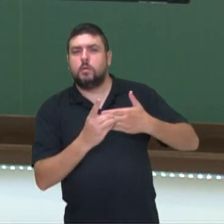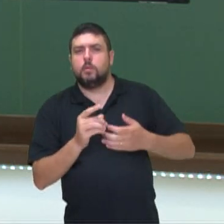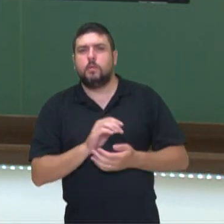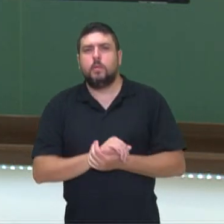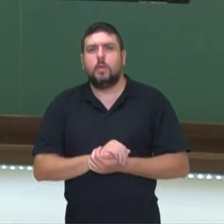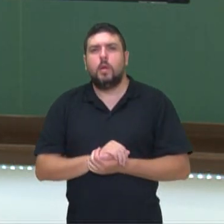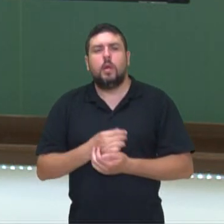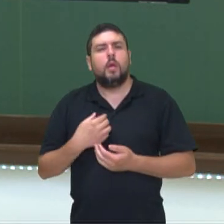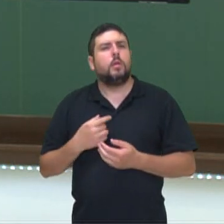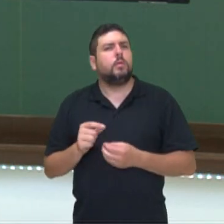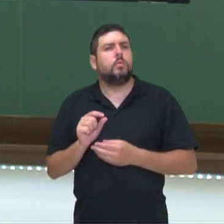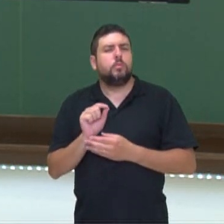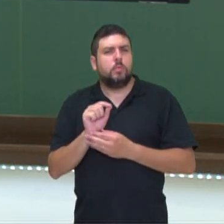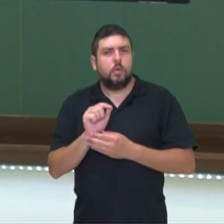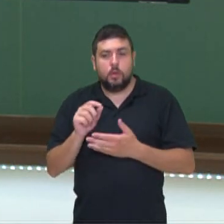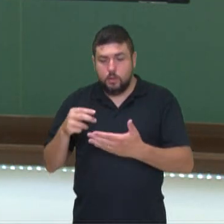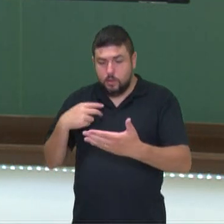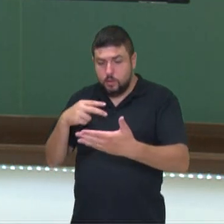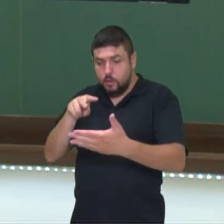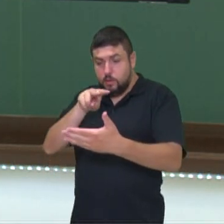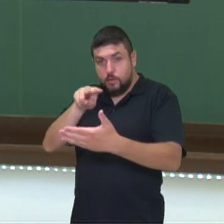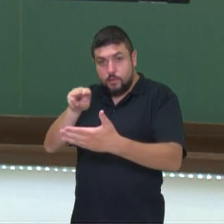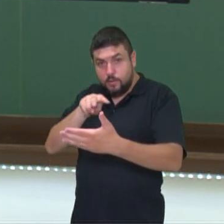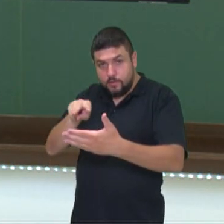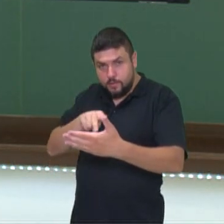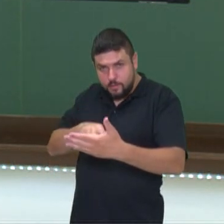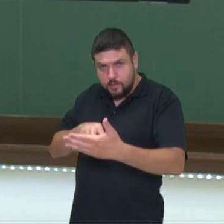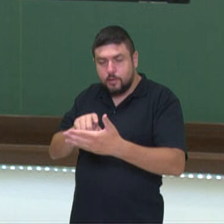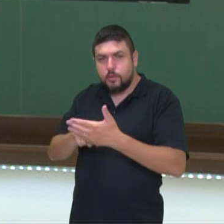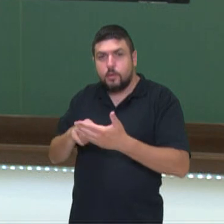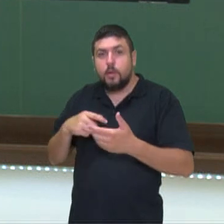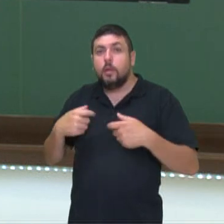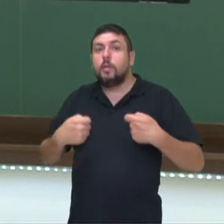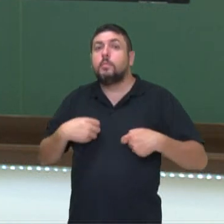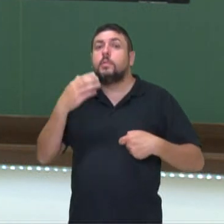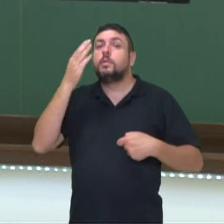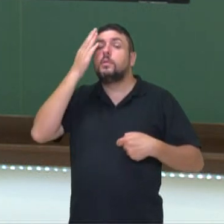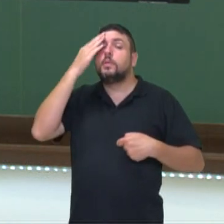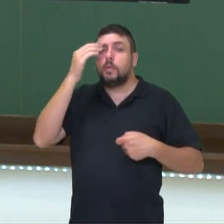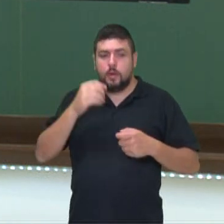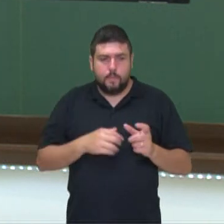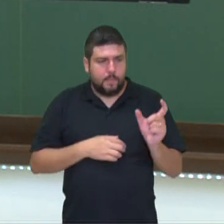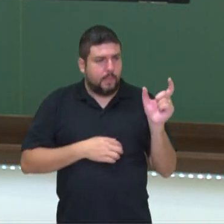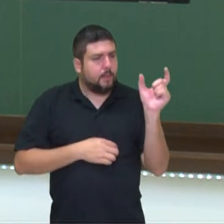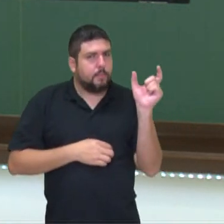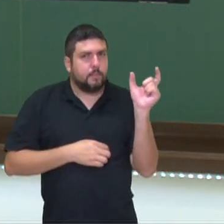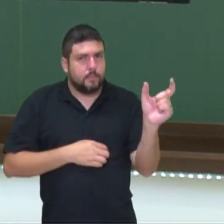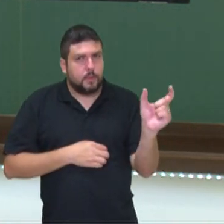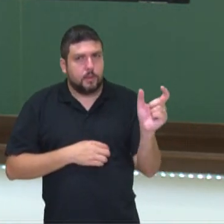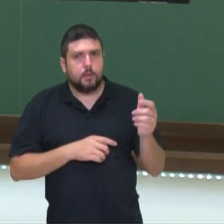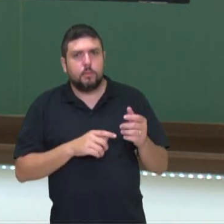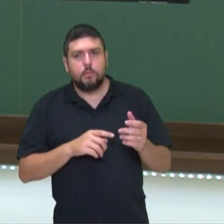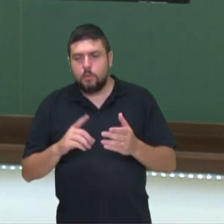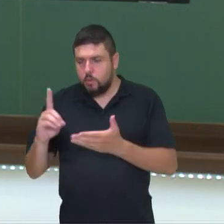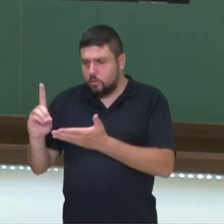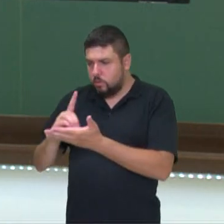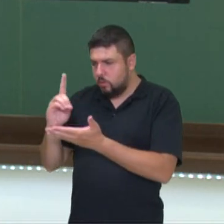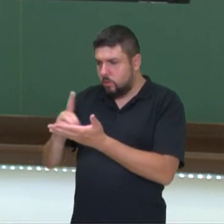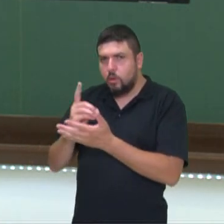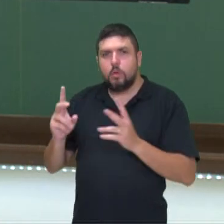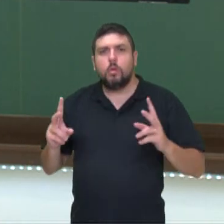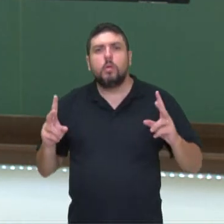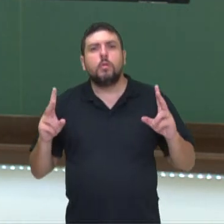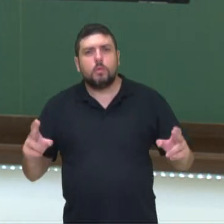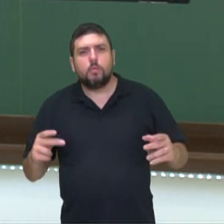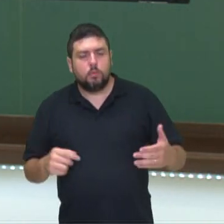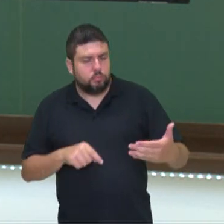faz presente. O leitor deve saber que aquela palavra realmente quer dizer o que está no dicionário, que é o